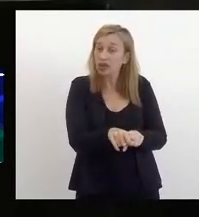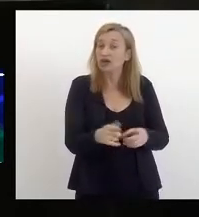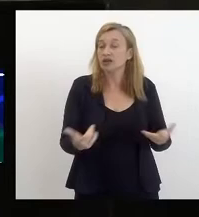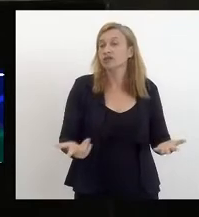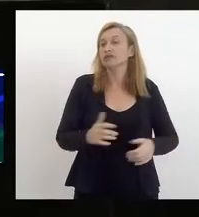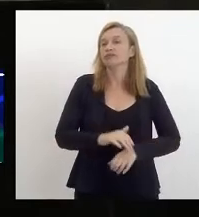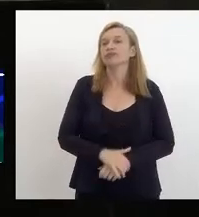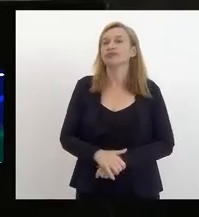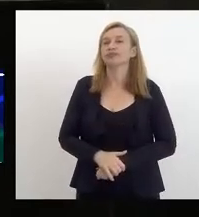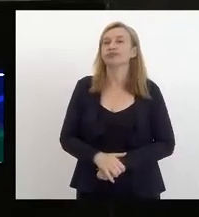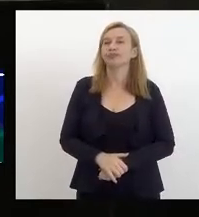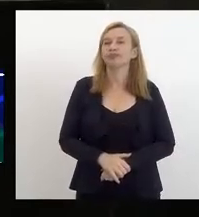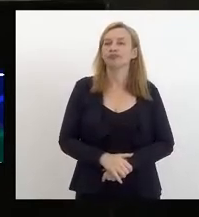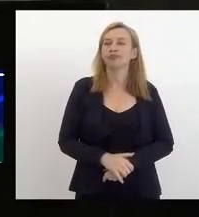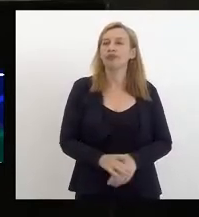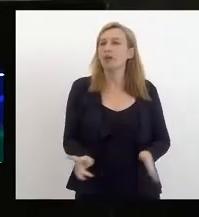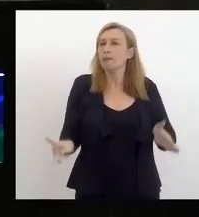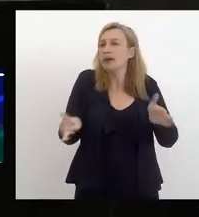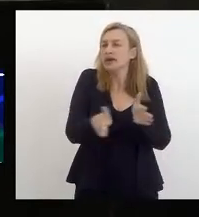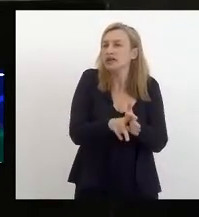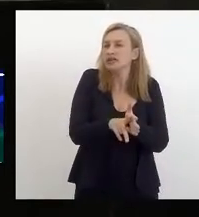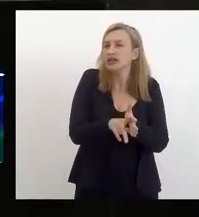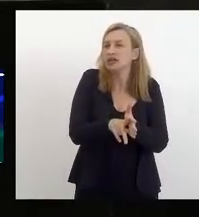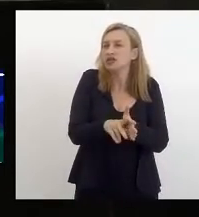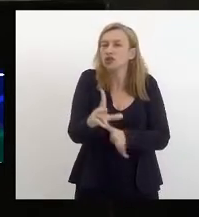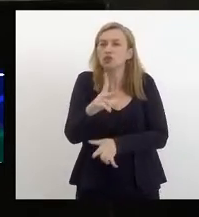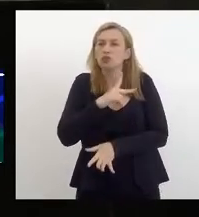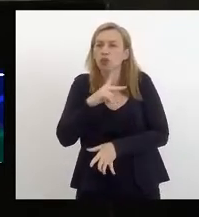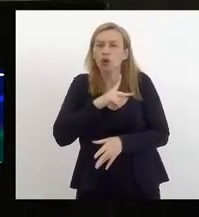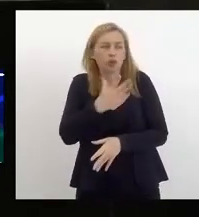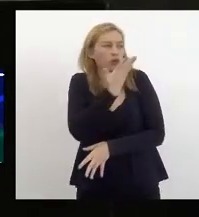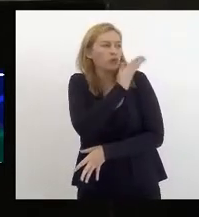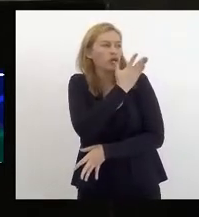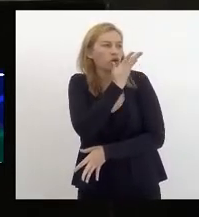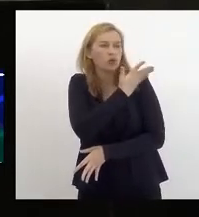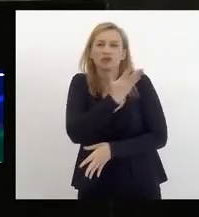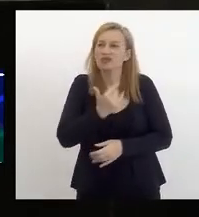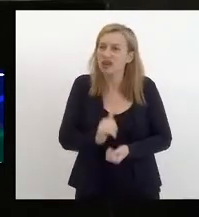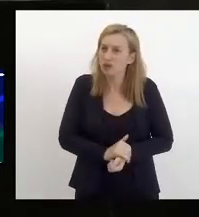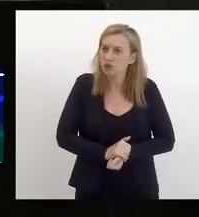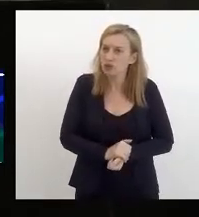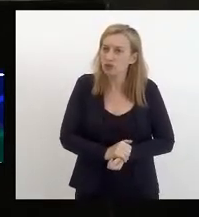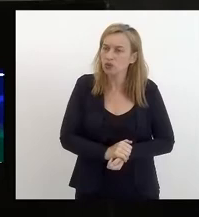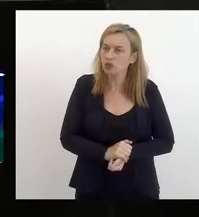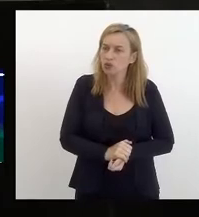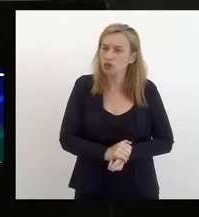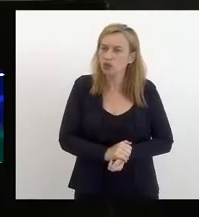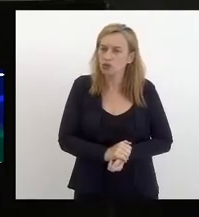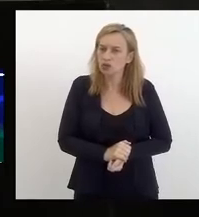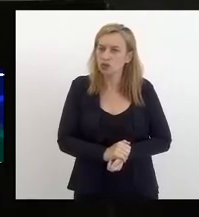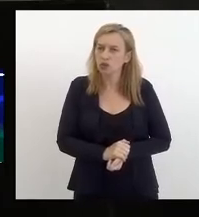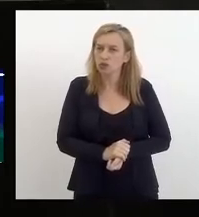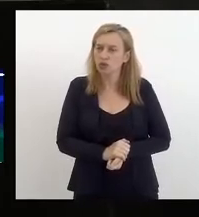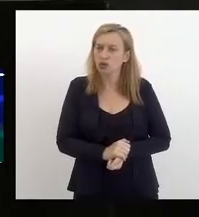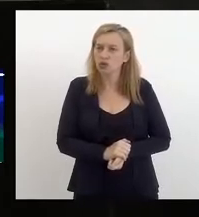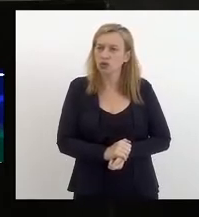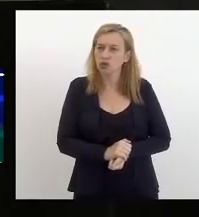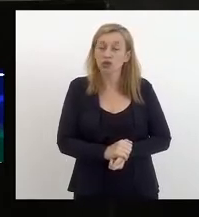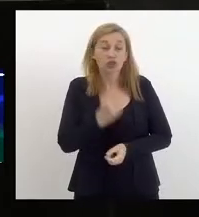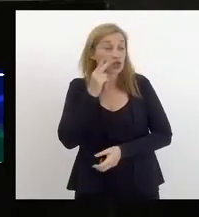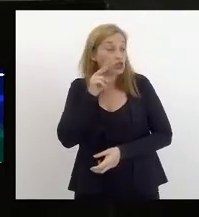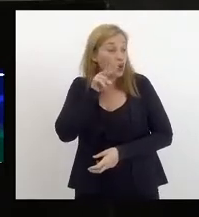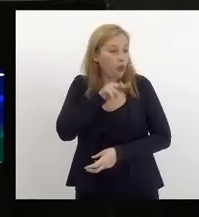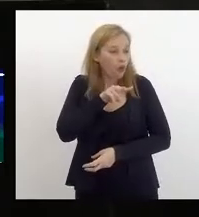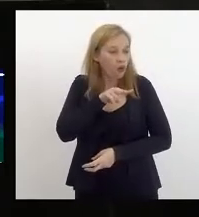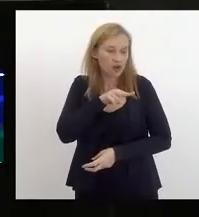reducionismo faz parte do próprio preconceito do próprio estigma do próprio estereótipo com que